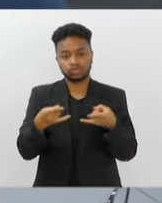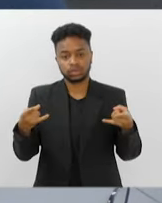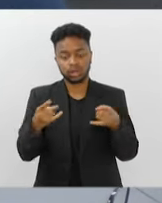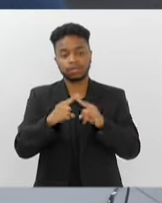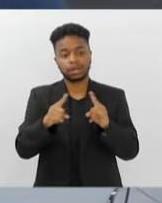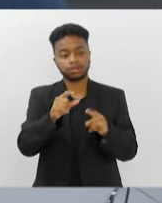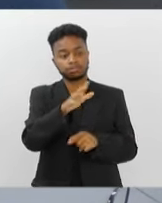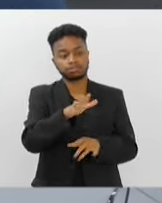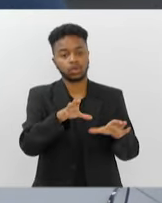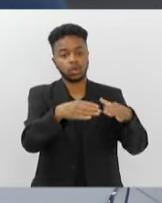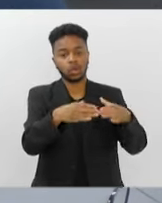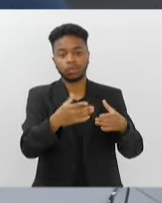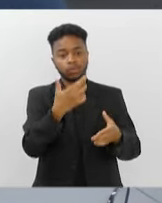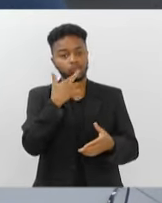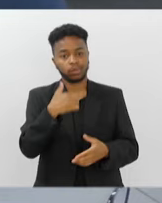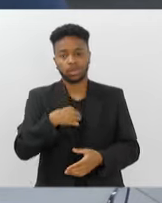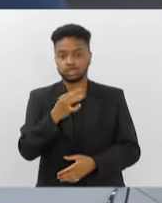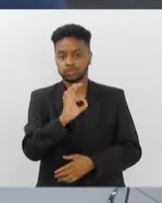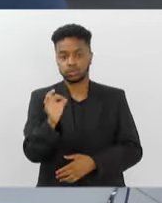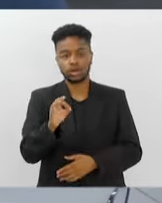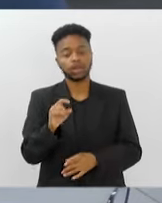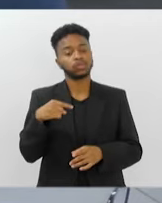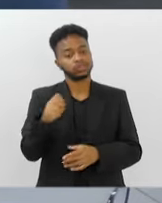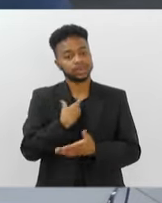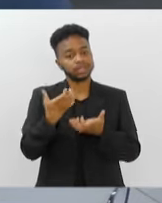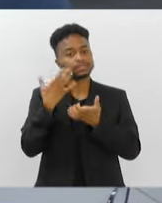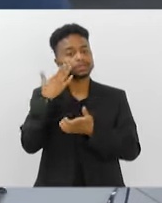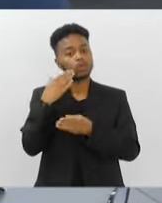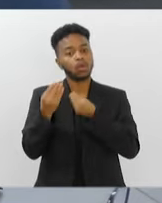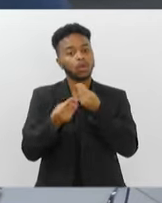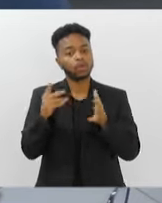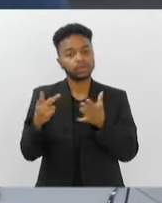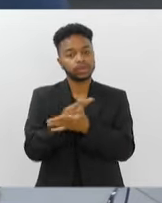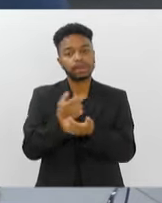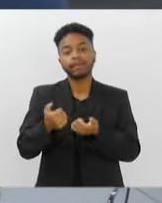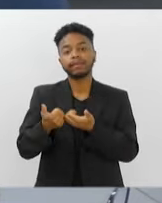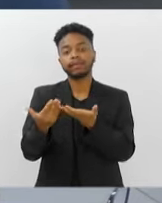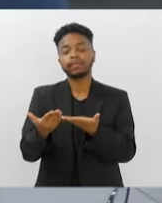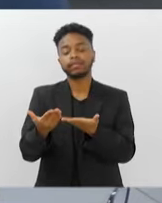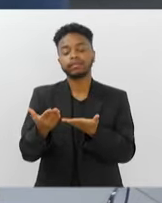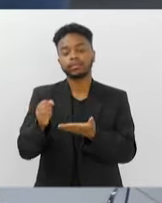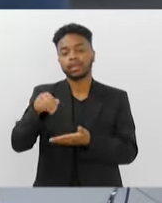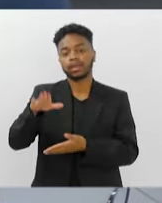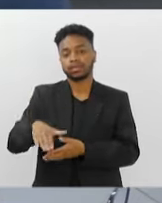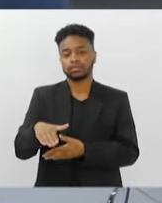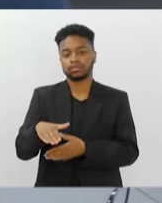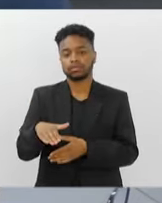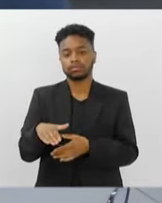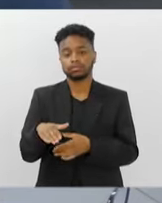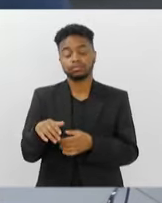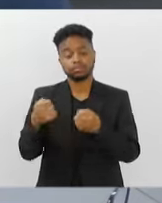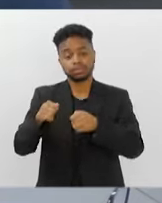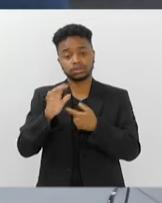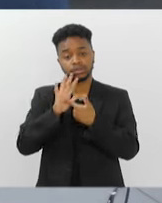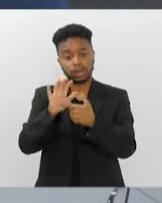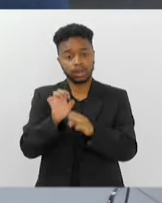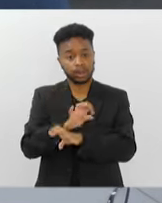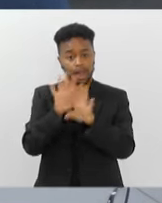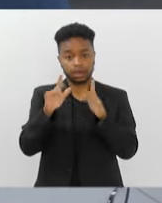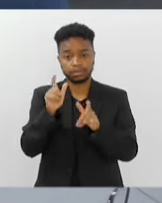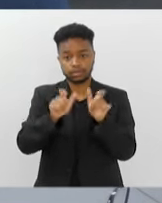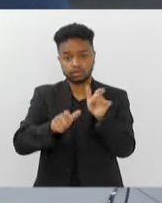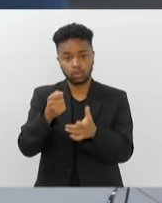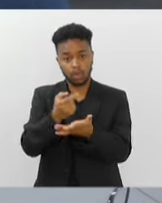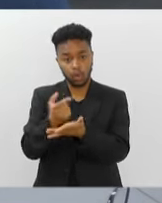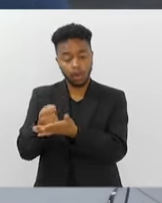responderam a gente quer saber como é que tá sendo feito para quem tá sendo disponibilizado eh para ficar claro pro consumidor porque o